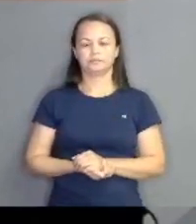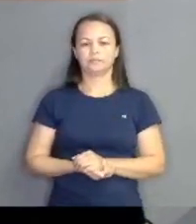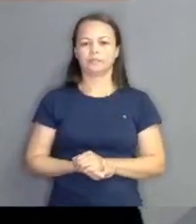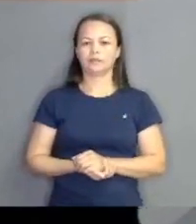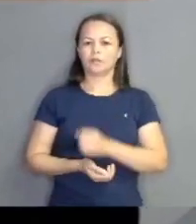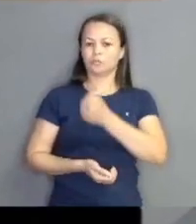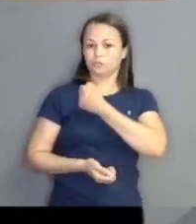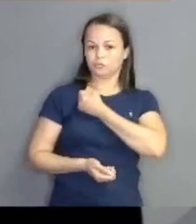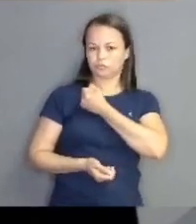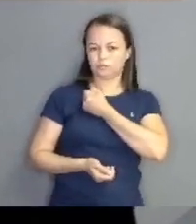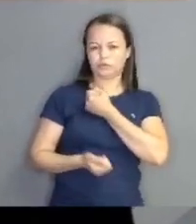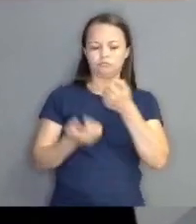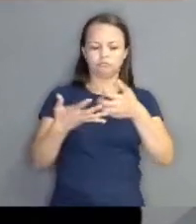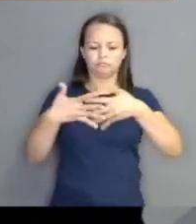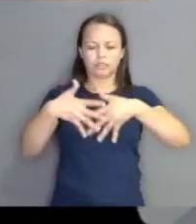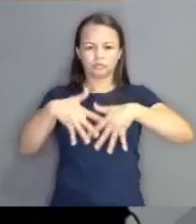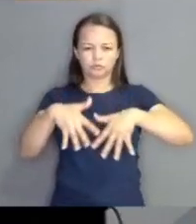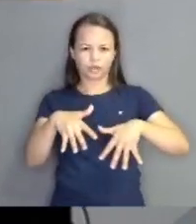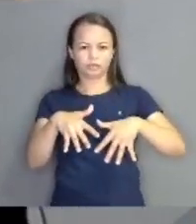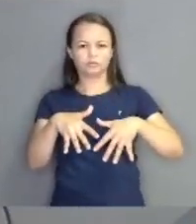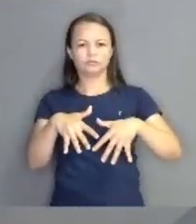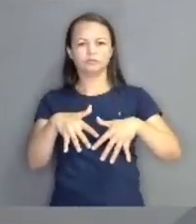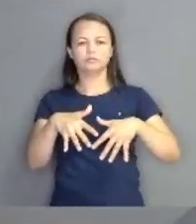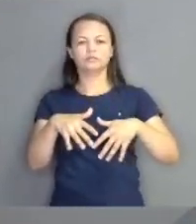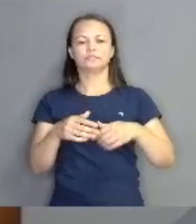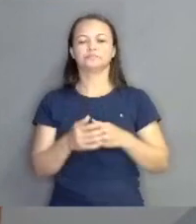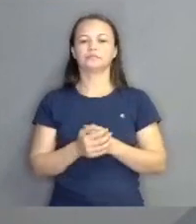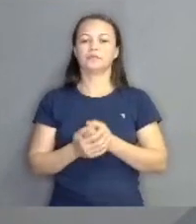Números naturais. Os números naturais,